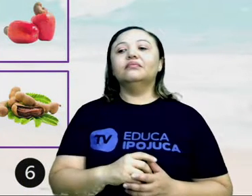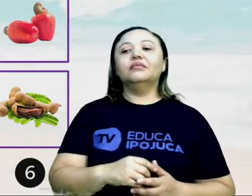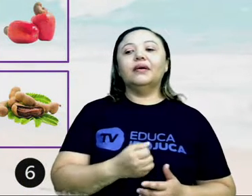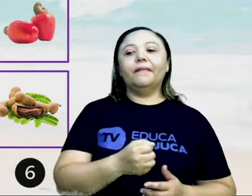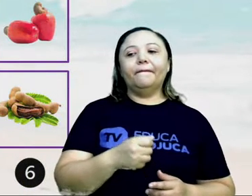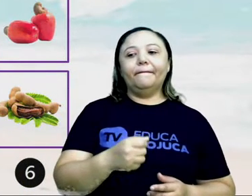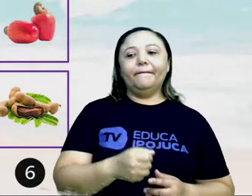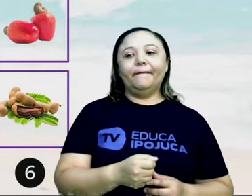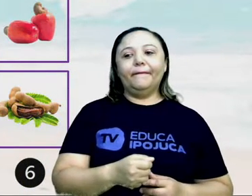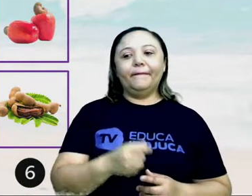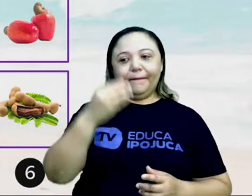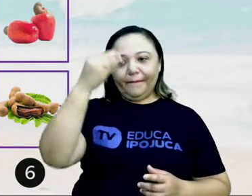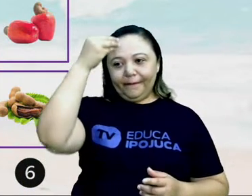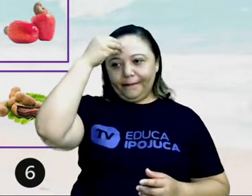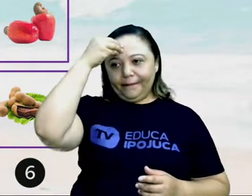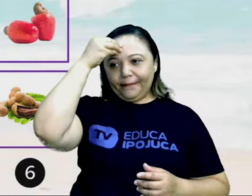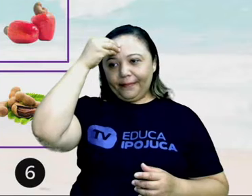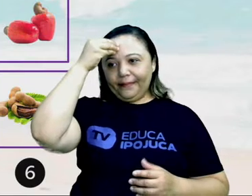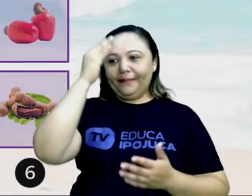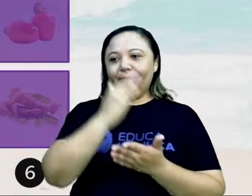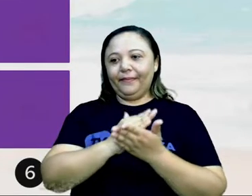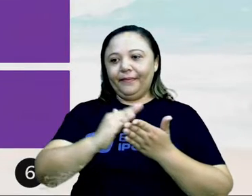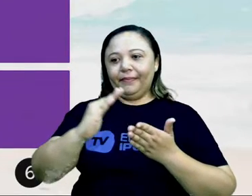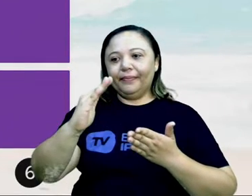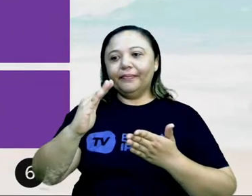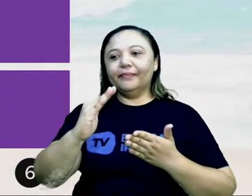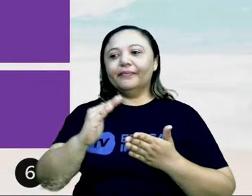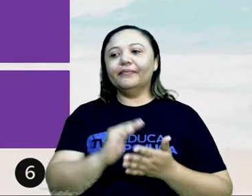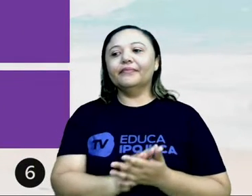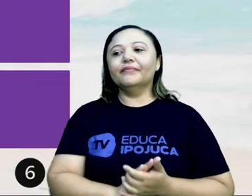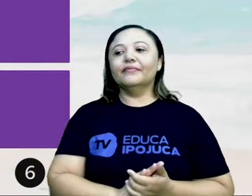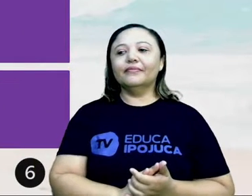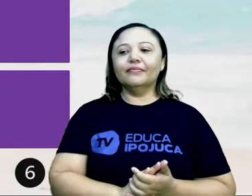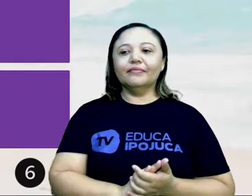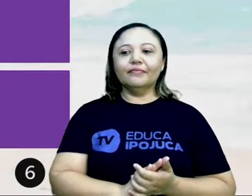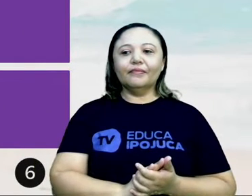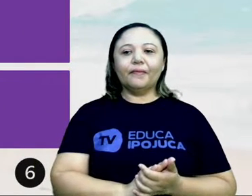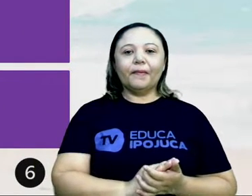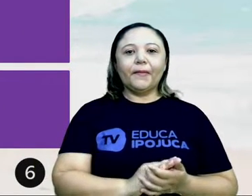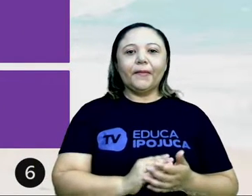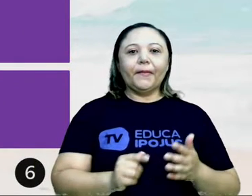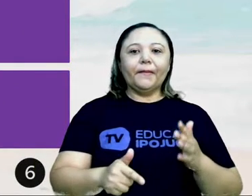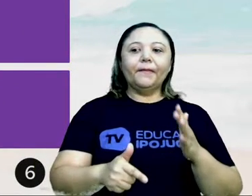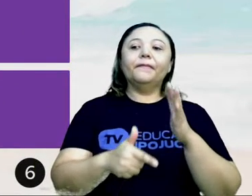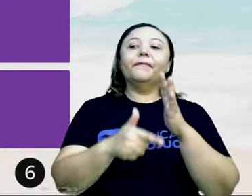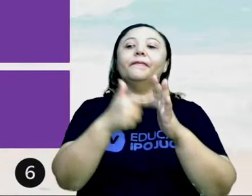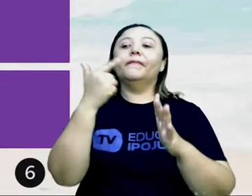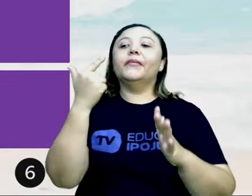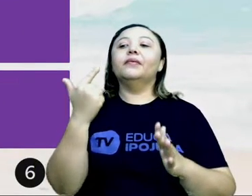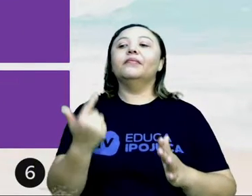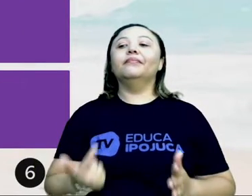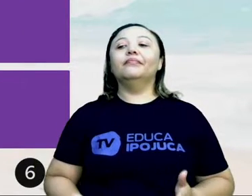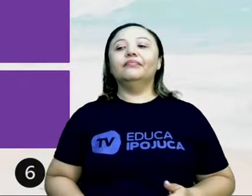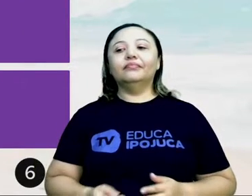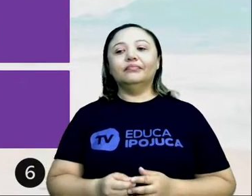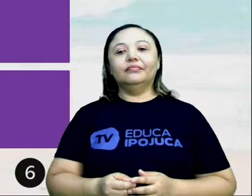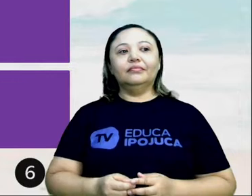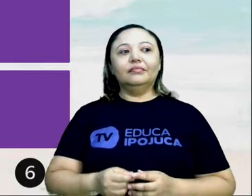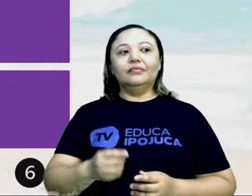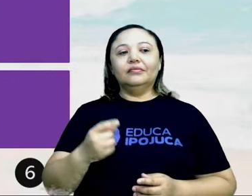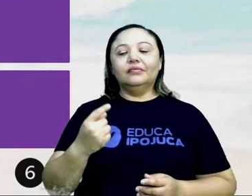branca. E aí, memorizou? Vamos iniciar? Então, primeiro par ordenado.